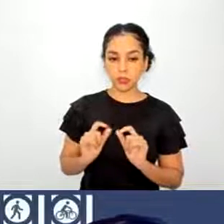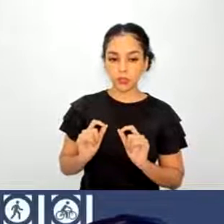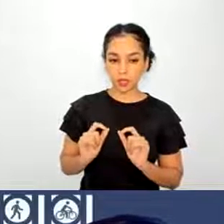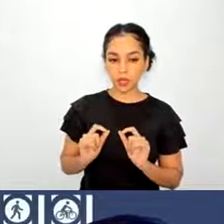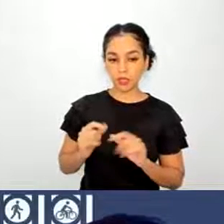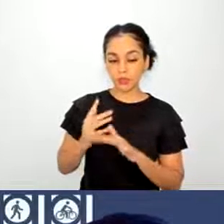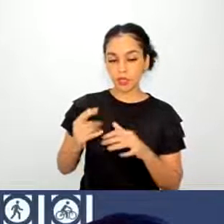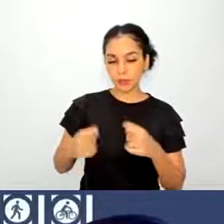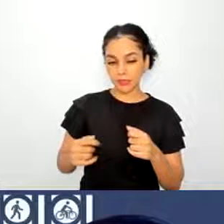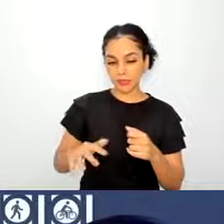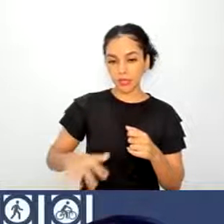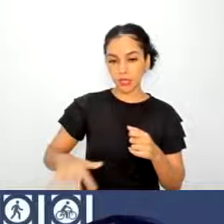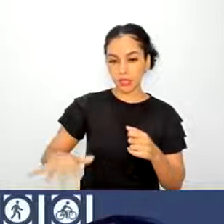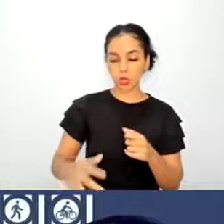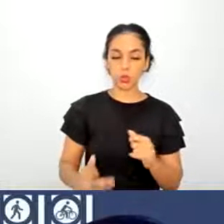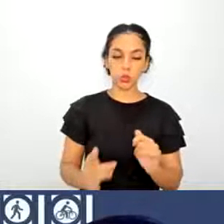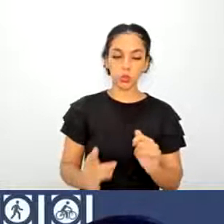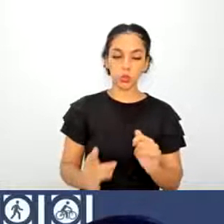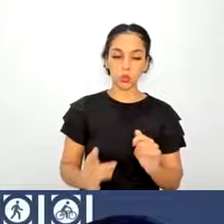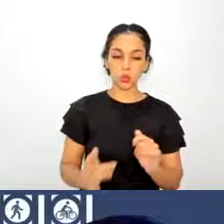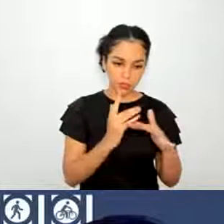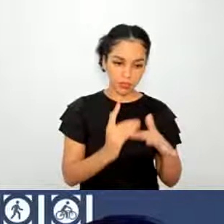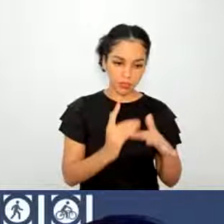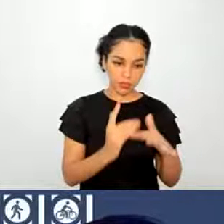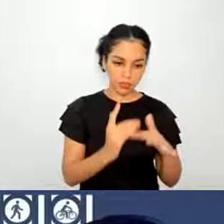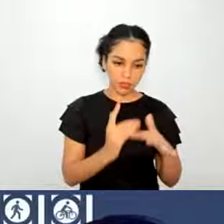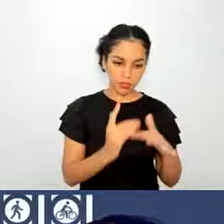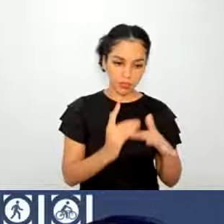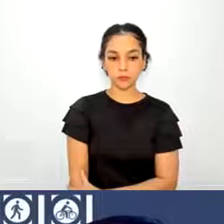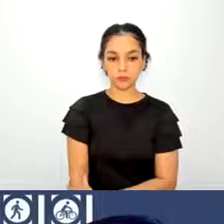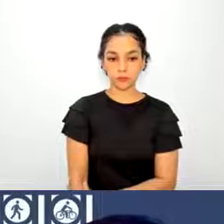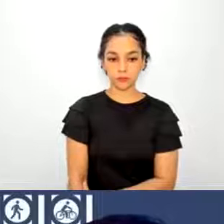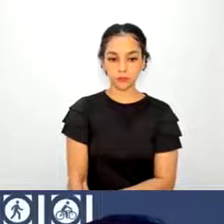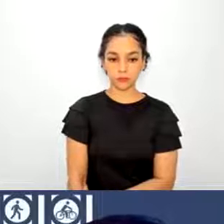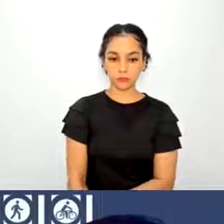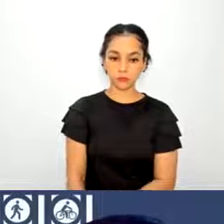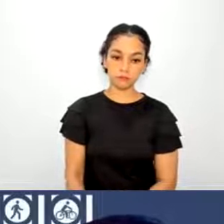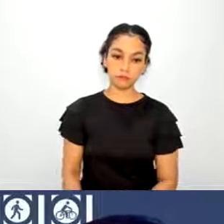daquela fachada urbana para trazer vitalidade, né? Então, isso é, de fato, uma